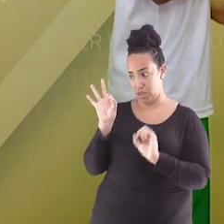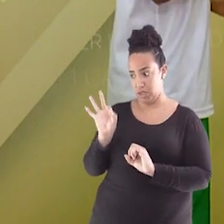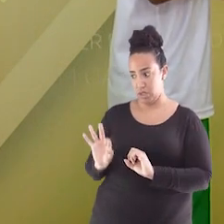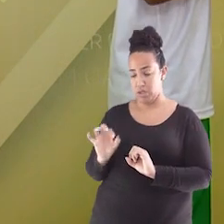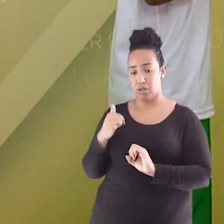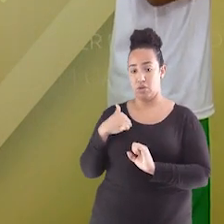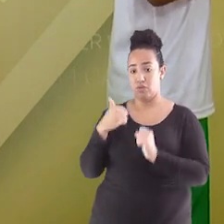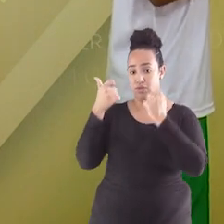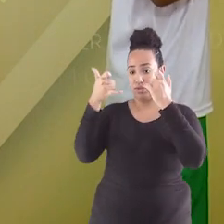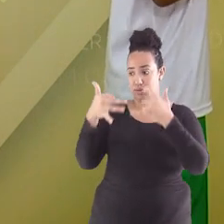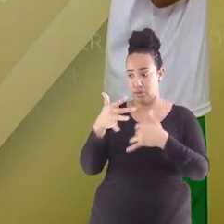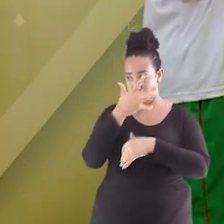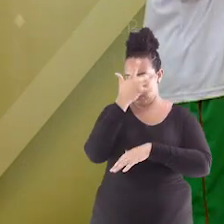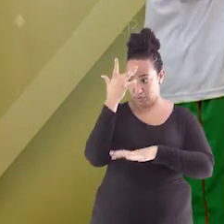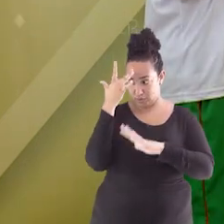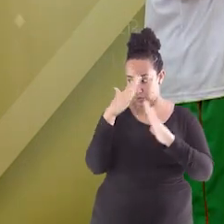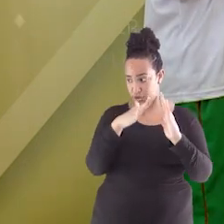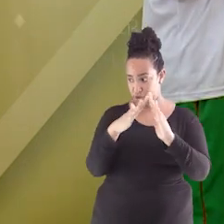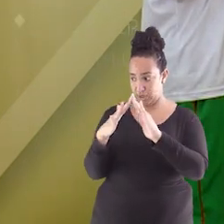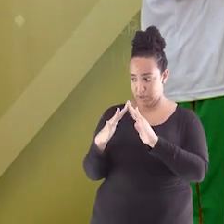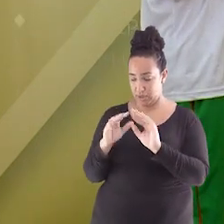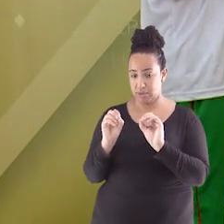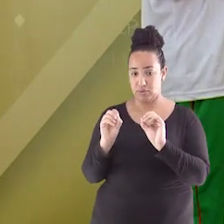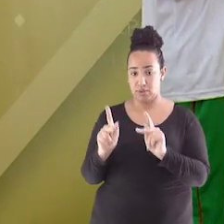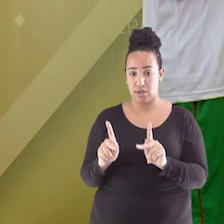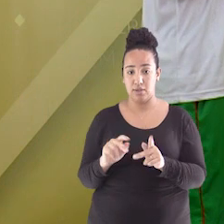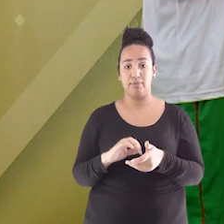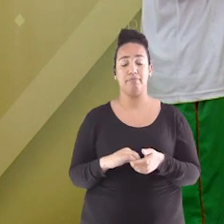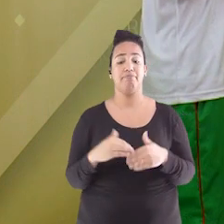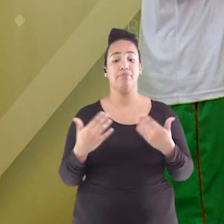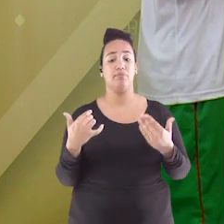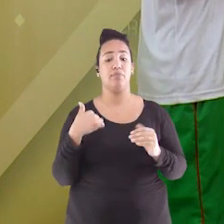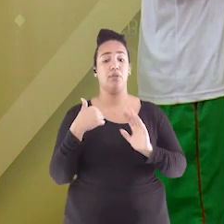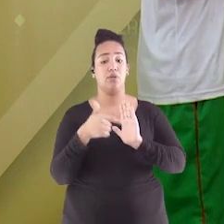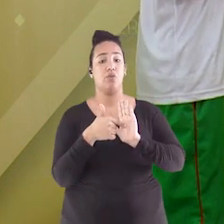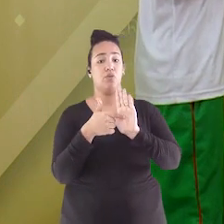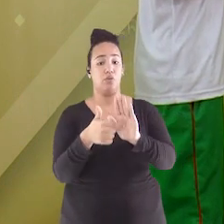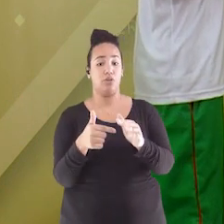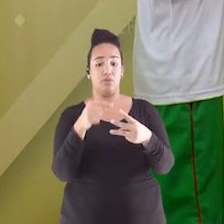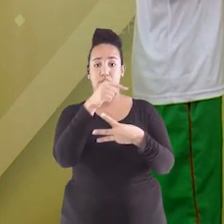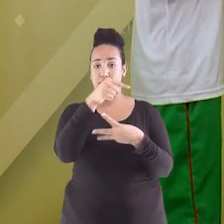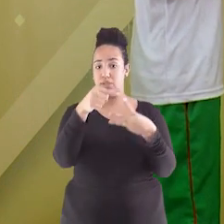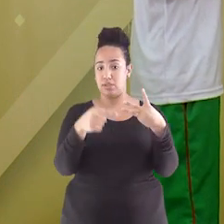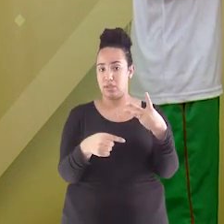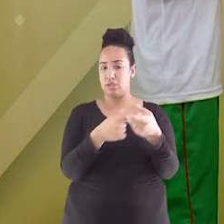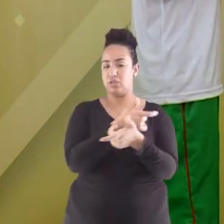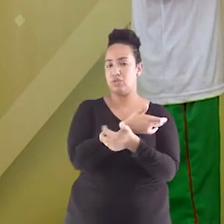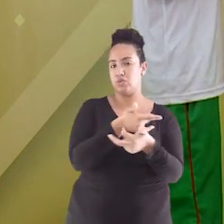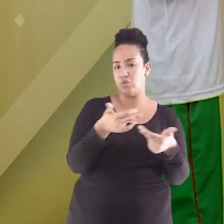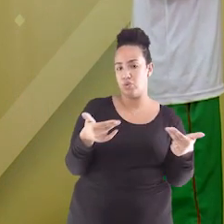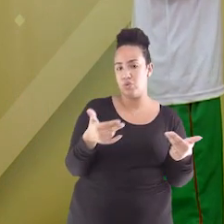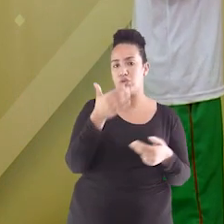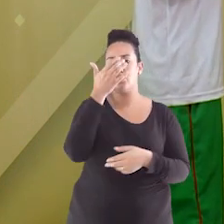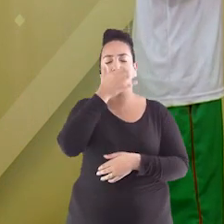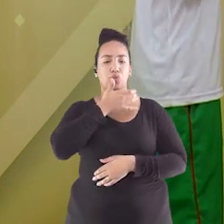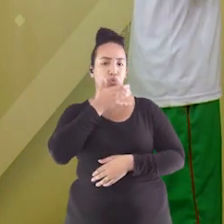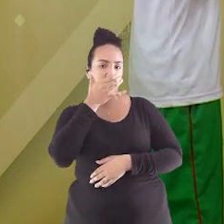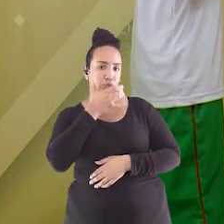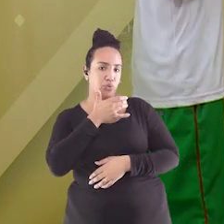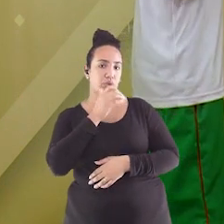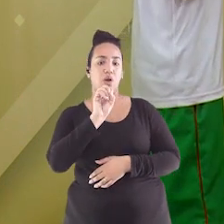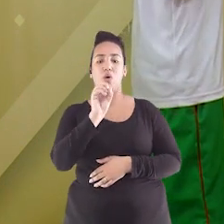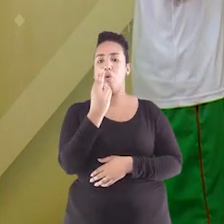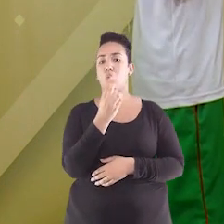Vou explicar para a galera que tá em casa. Bom, mostrarei três objetos, coisas, frutas ou